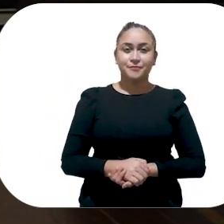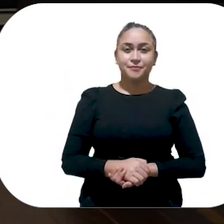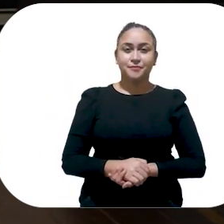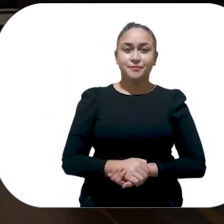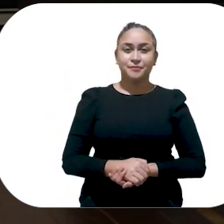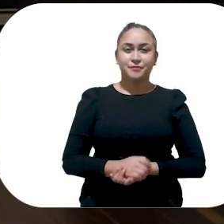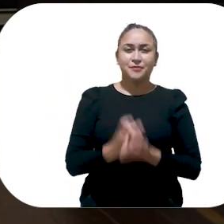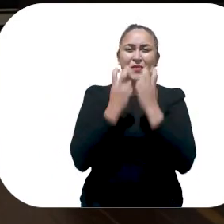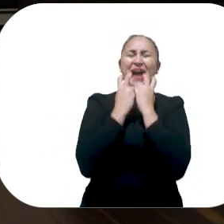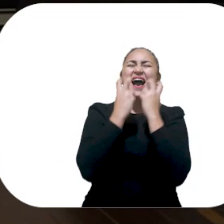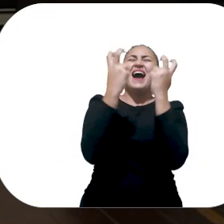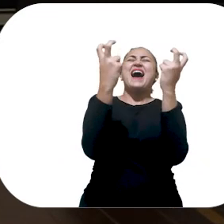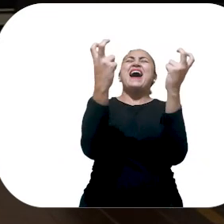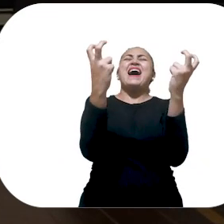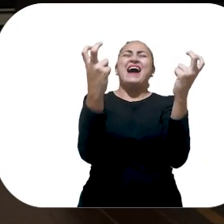Ah!